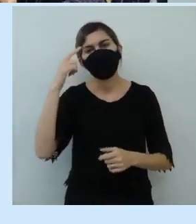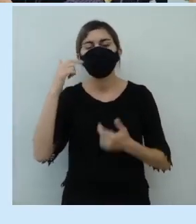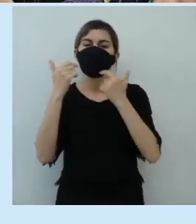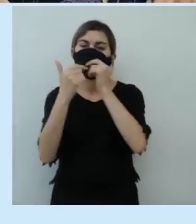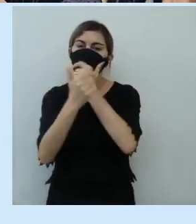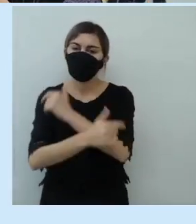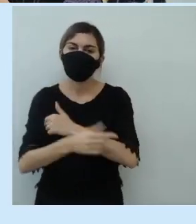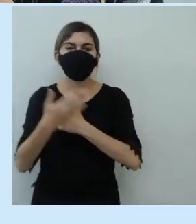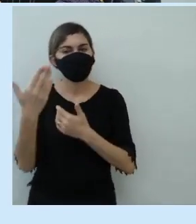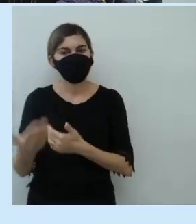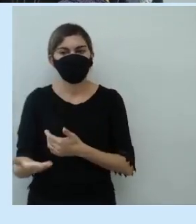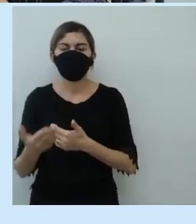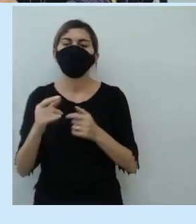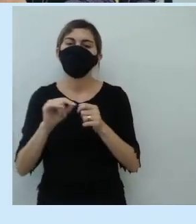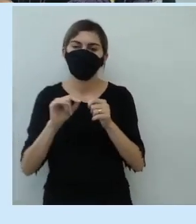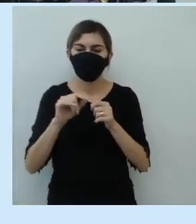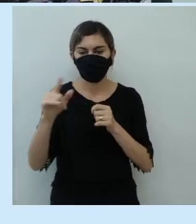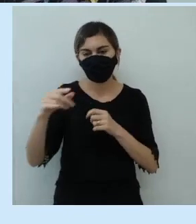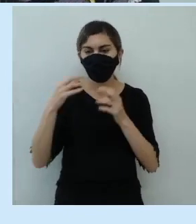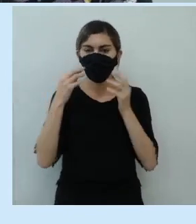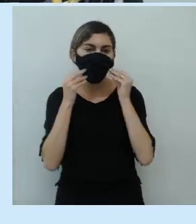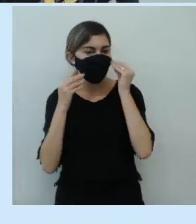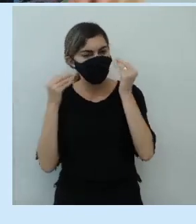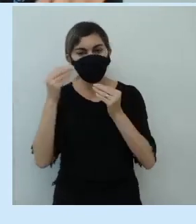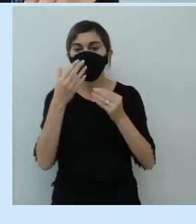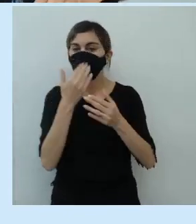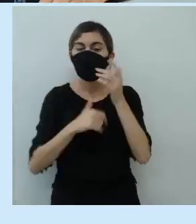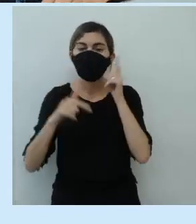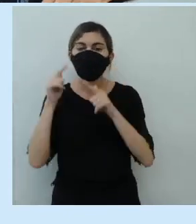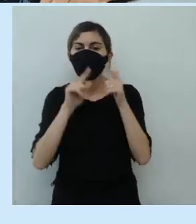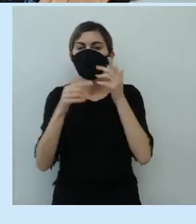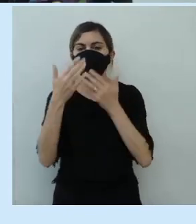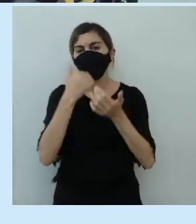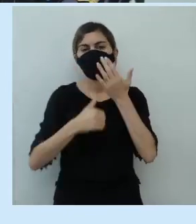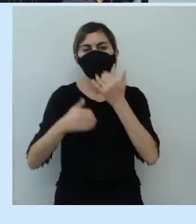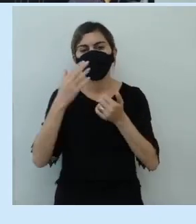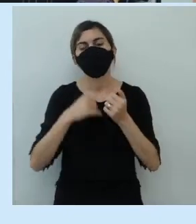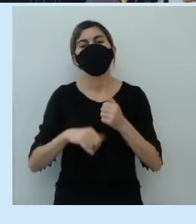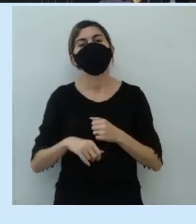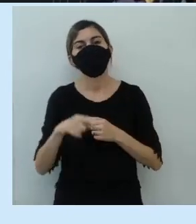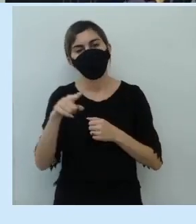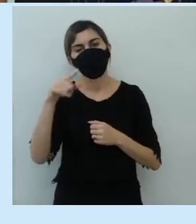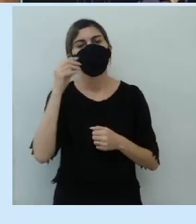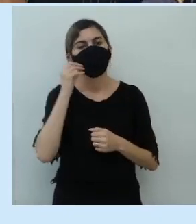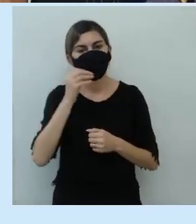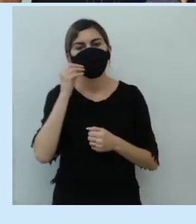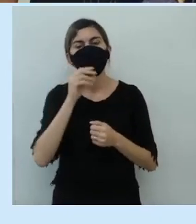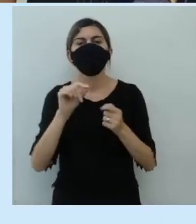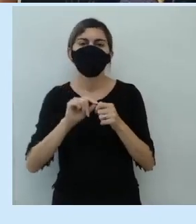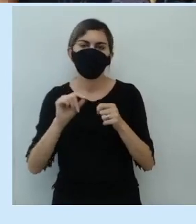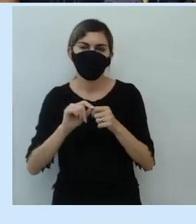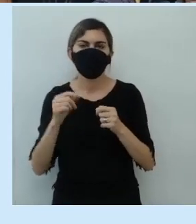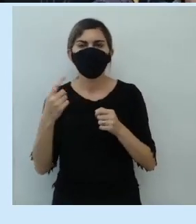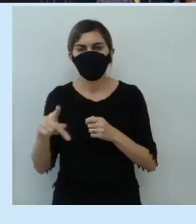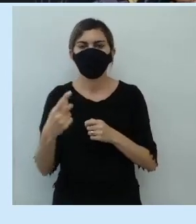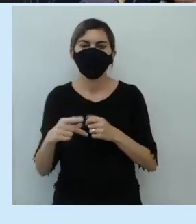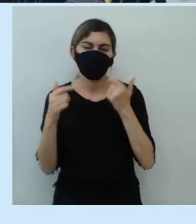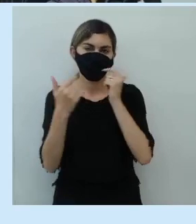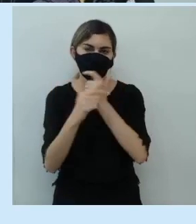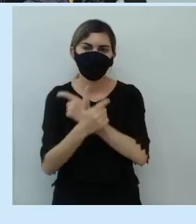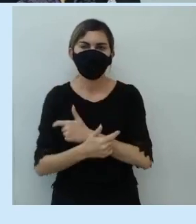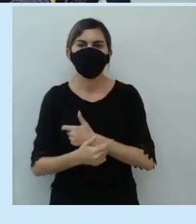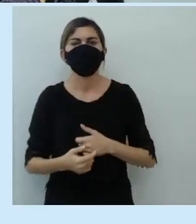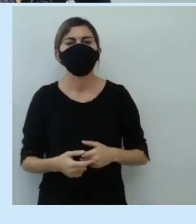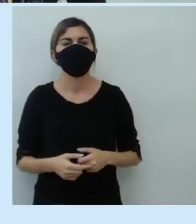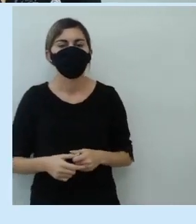está justamente nisso. Tá? Faz aí umas mungangazinhas que tu ganha comida. Né? Então foi assim que ele tentou fazer a graça.